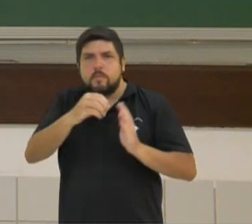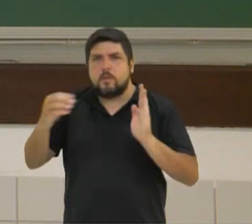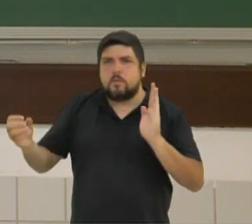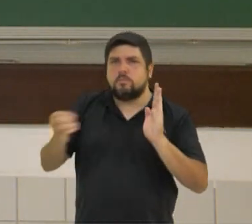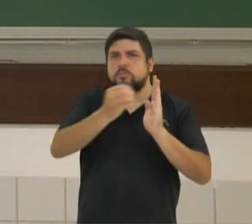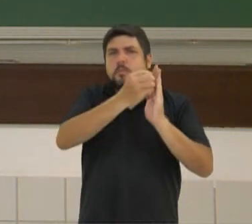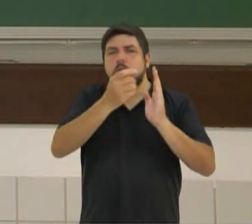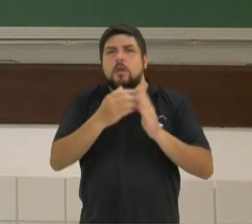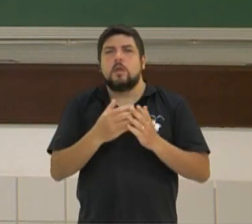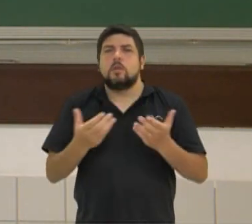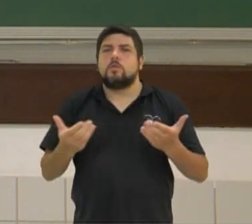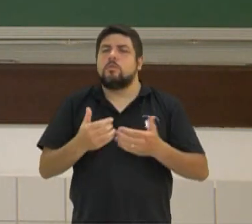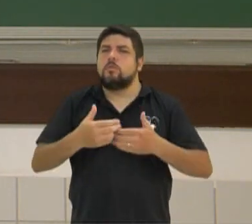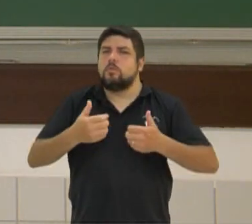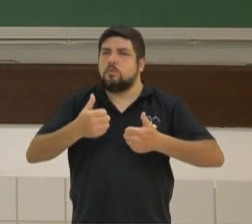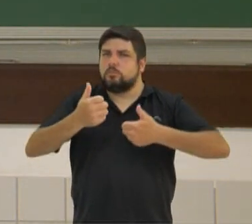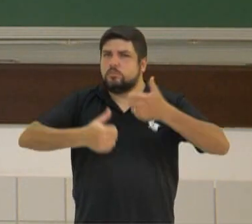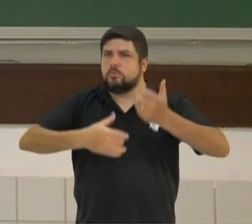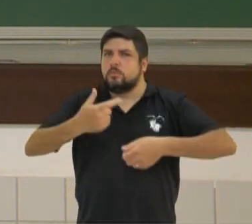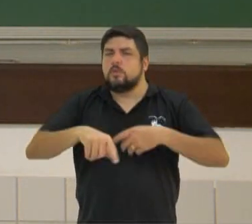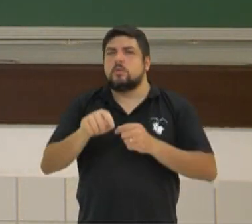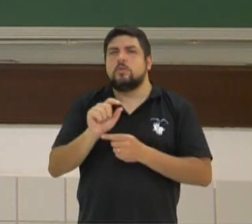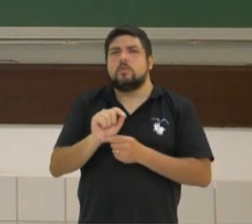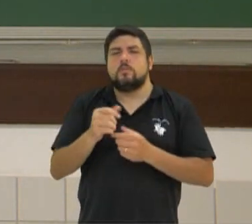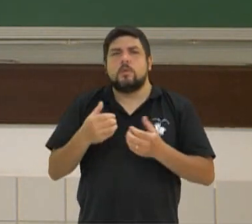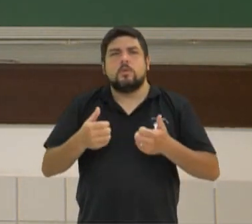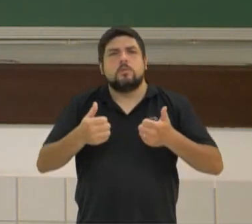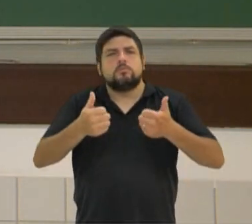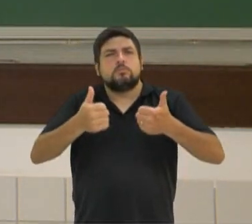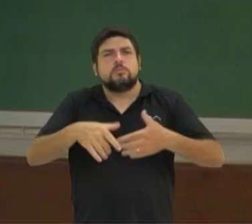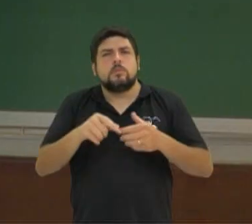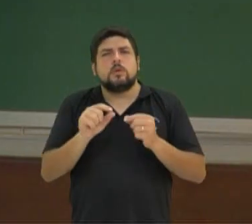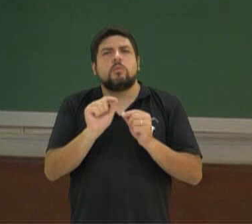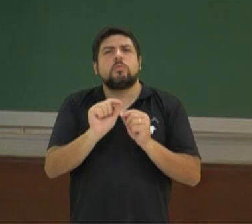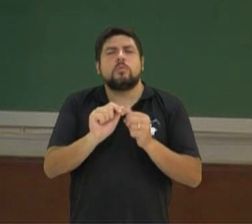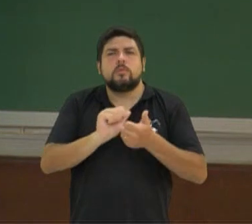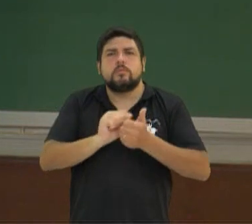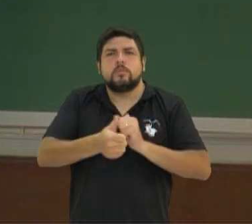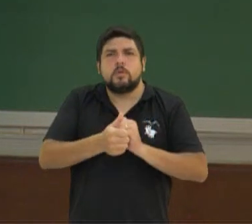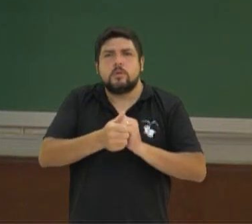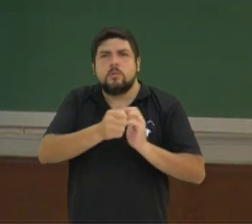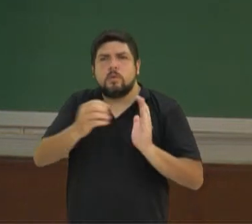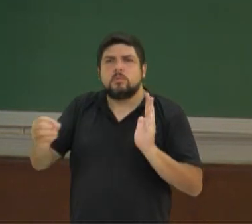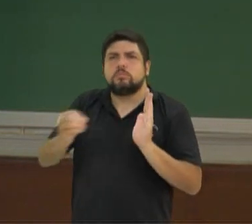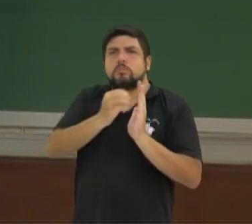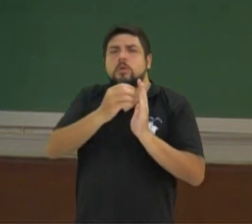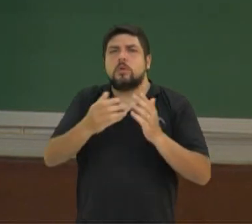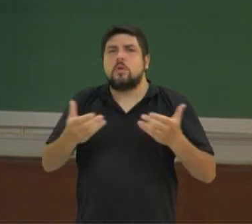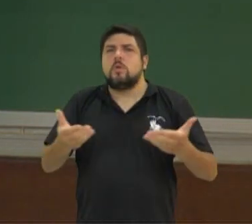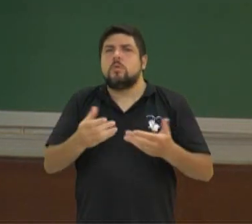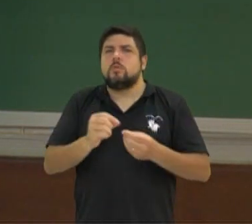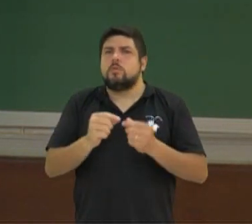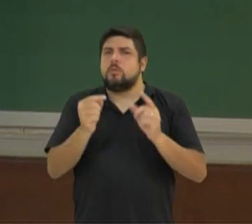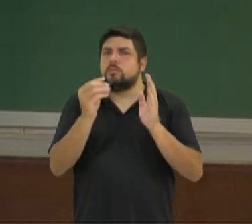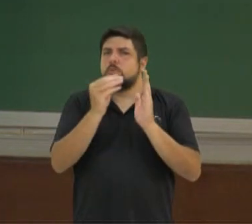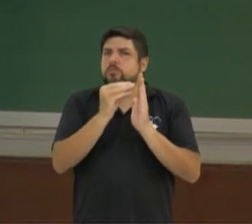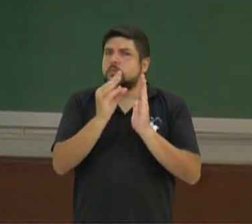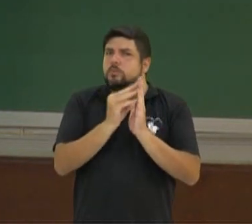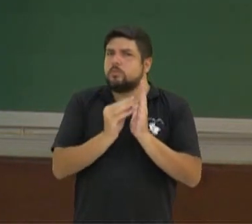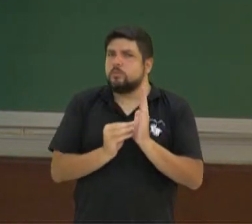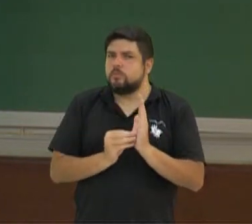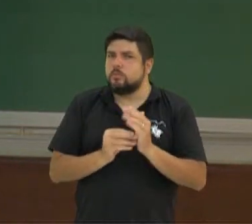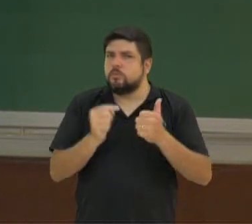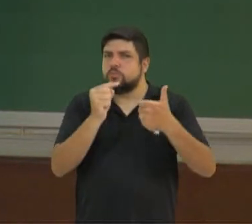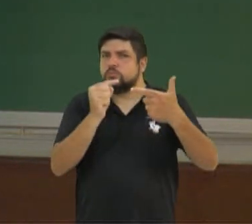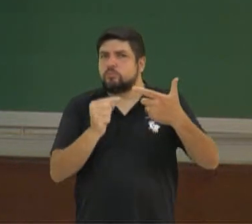hoje, damos a introdução, começamos a falar, definir esses esportes, né? E começamos a trabalhar especificamente uma das modalidades, né? Então colocando